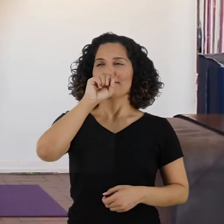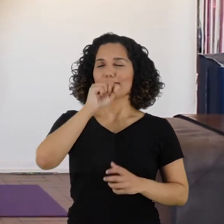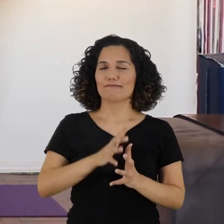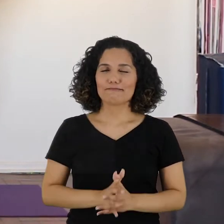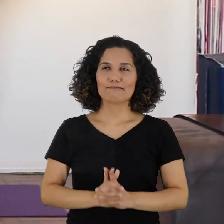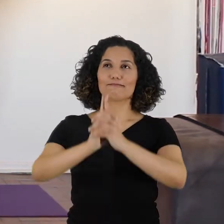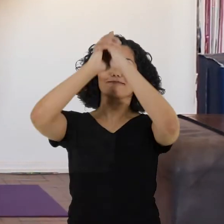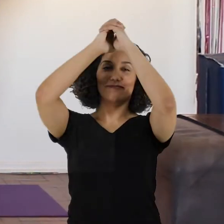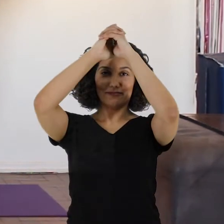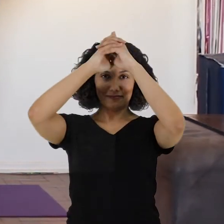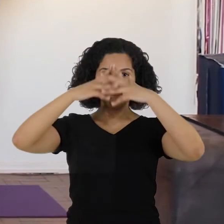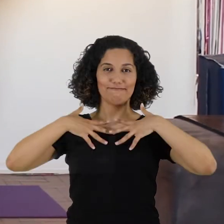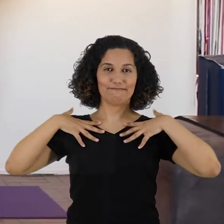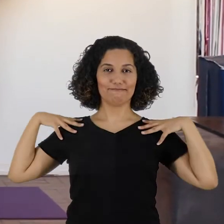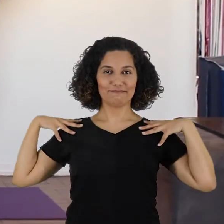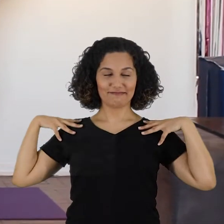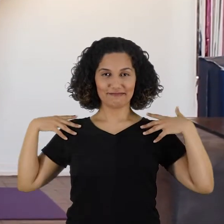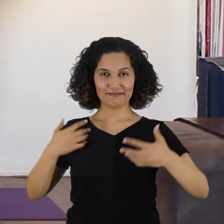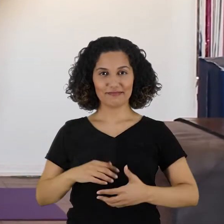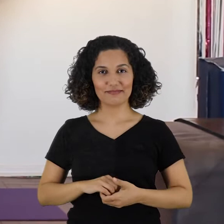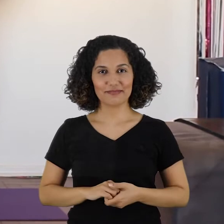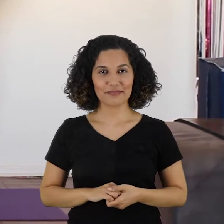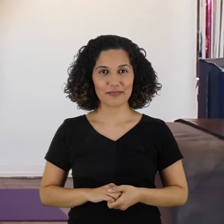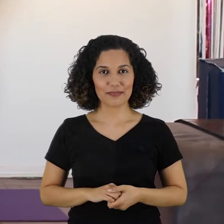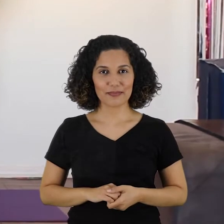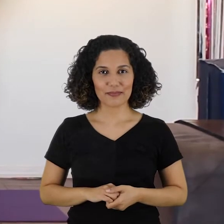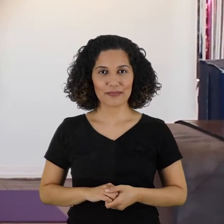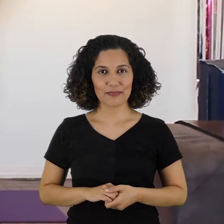Inspirou, subiu em Kali Mudra lá em cima, abre o peito aqui.